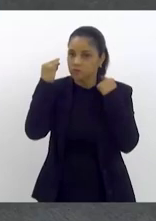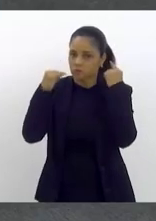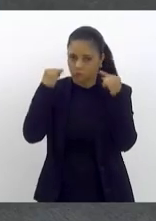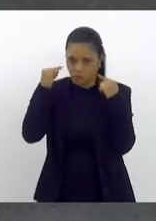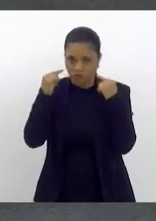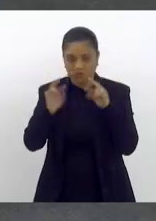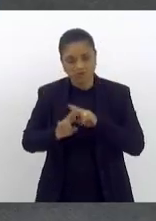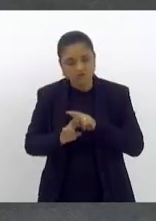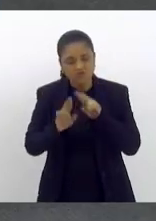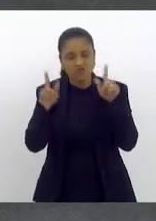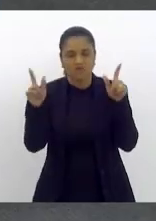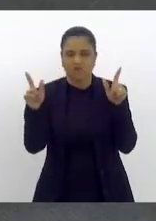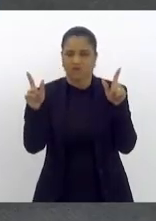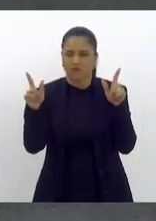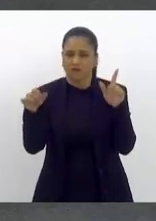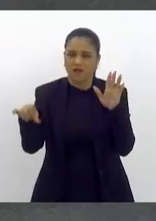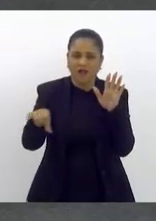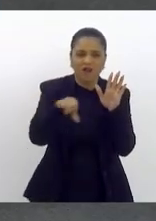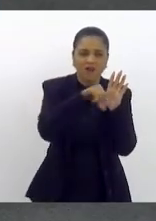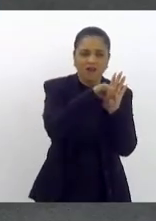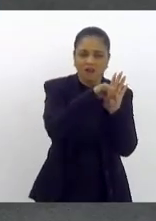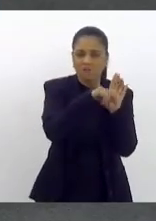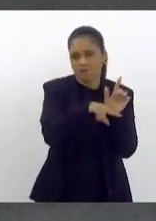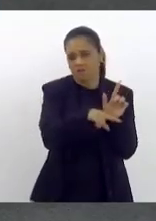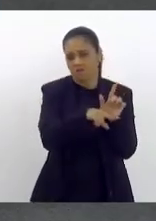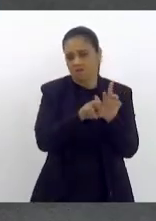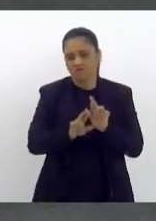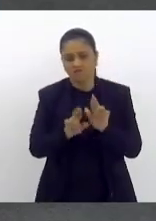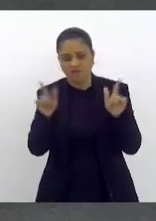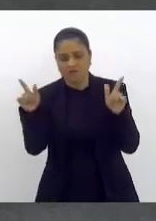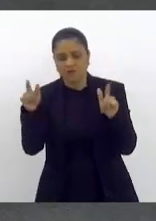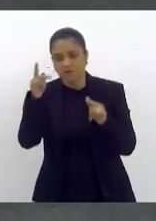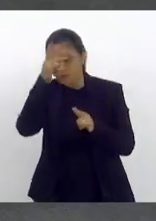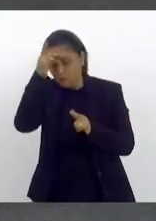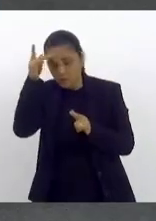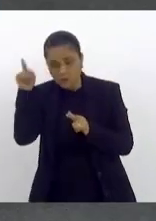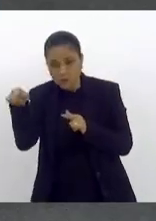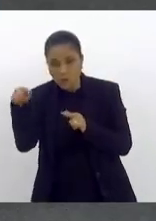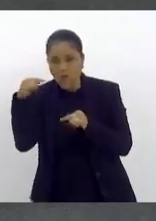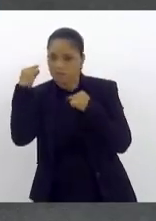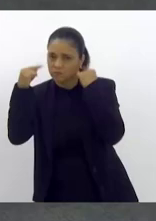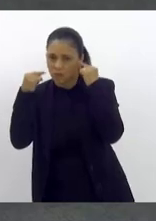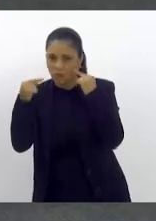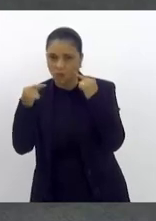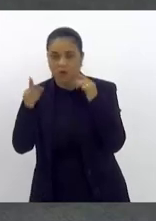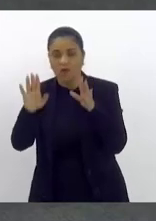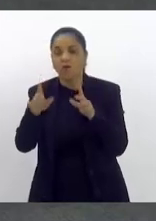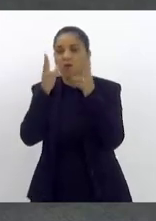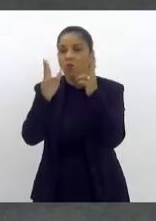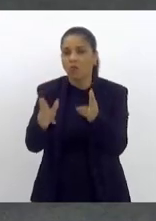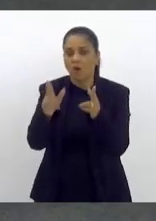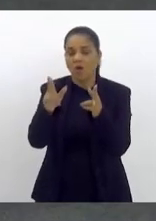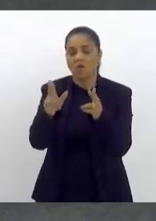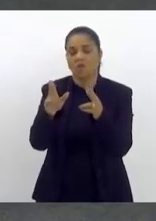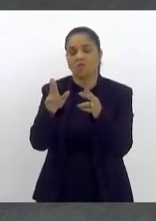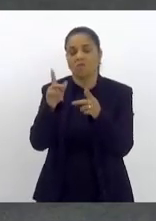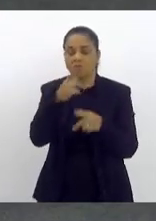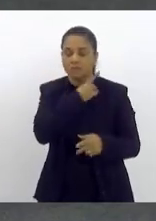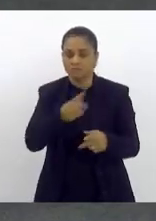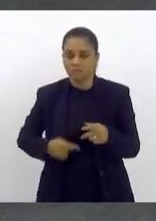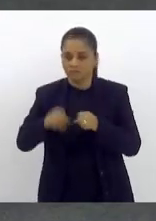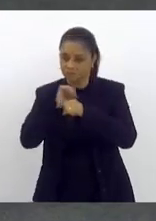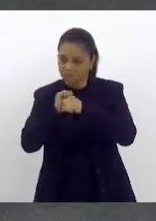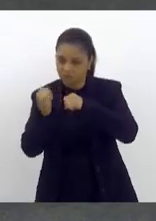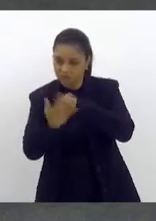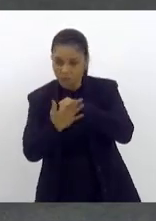coisas diferentes. Ah, o presidente da República riu das pessoas que estão morrendo por Covid. Ele é louco. Não, ele não é louco. Ele